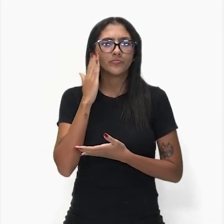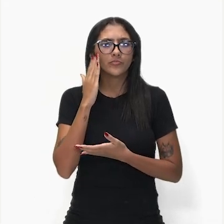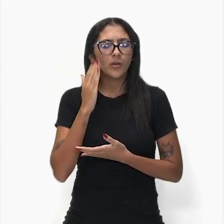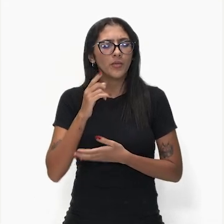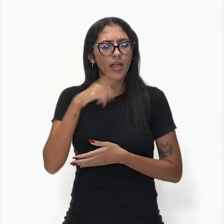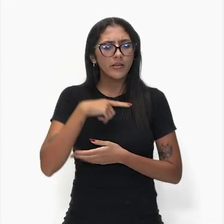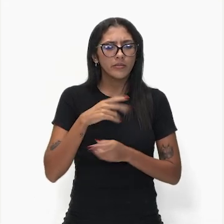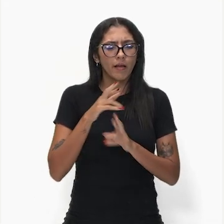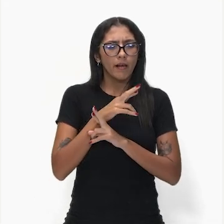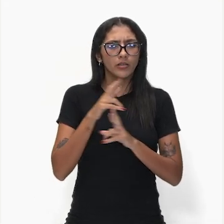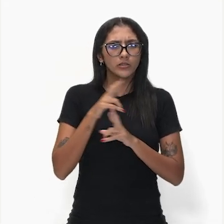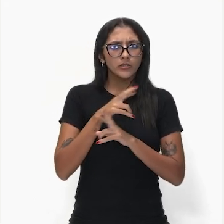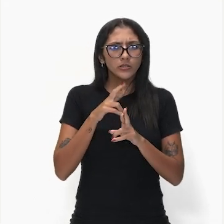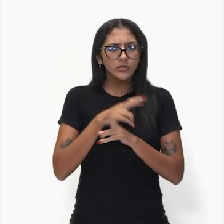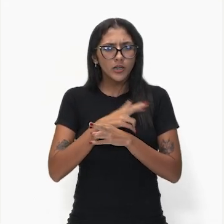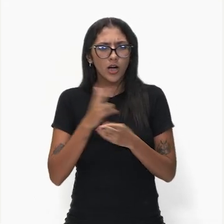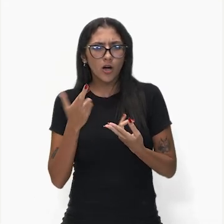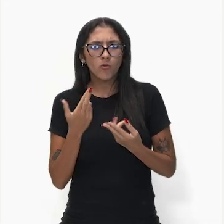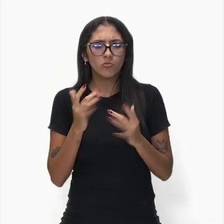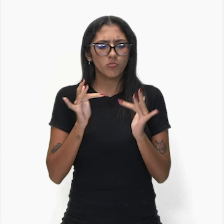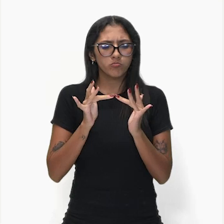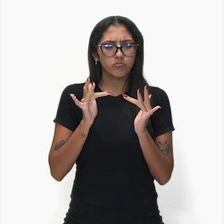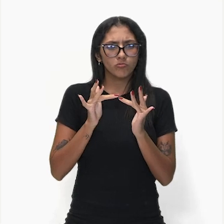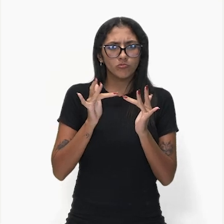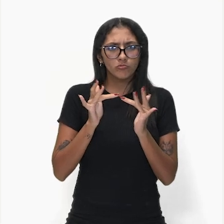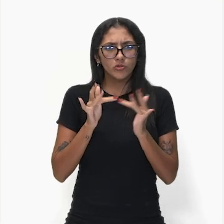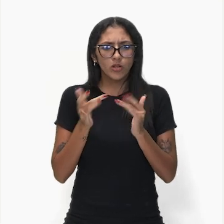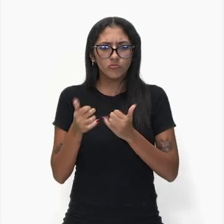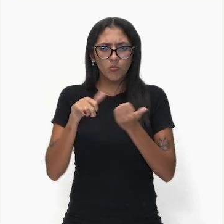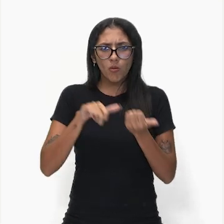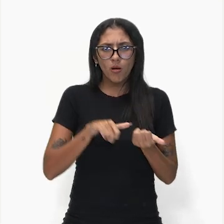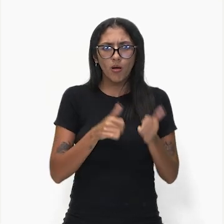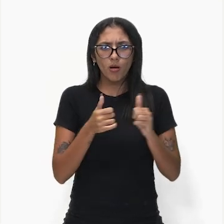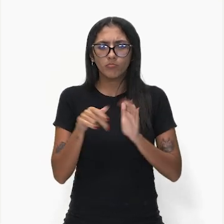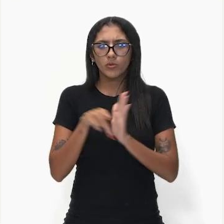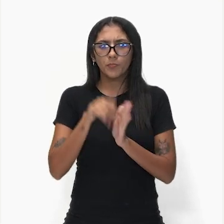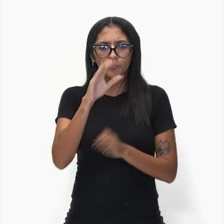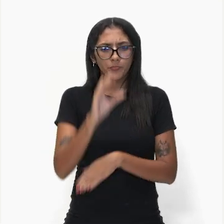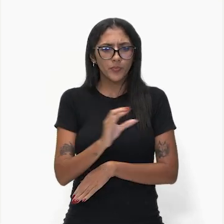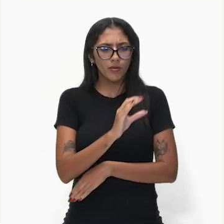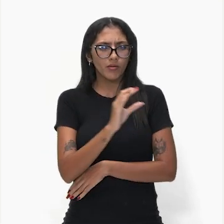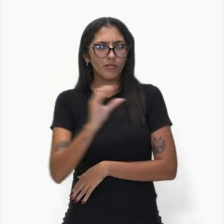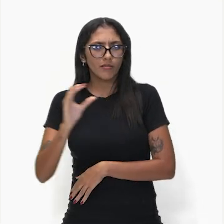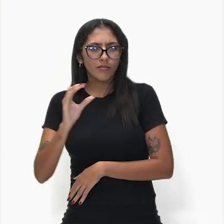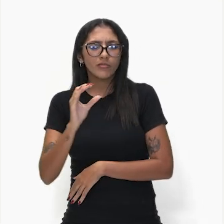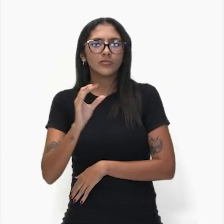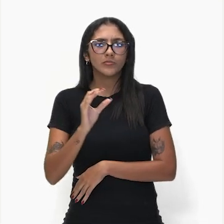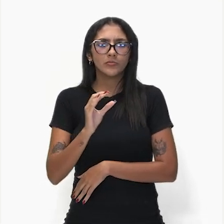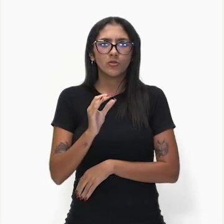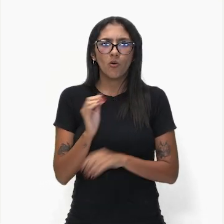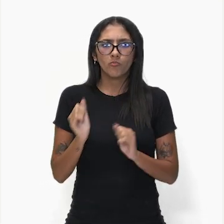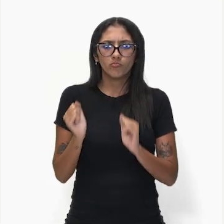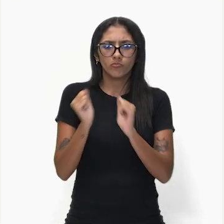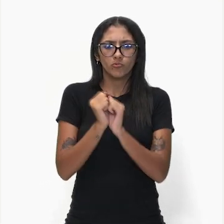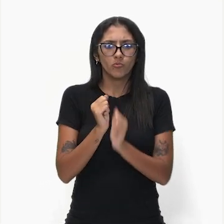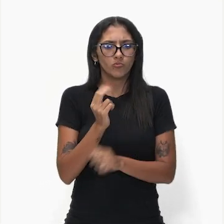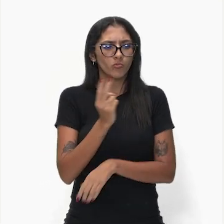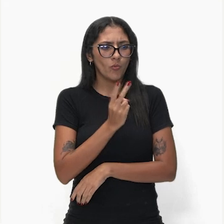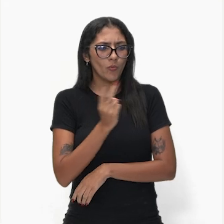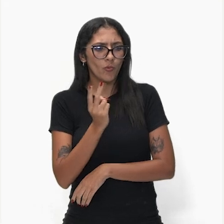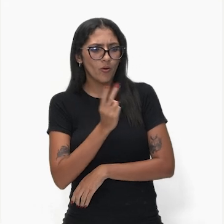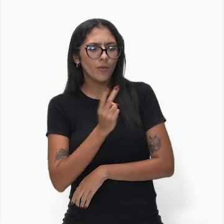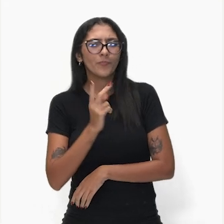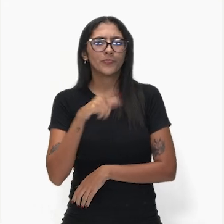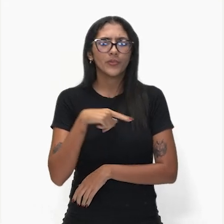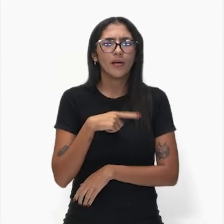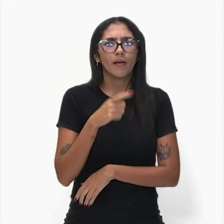esse compromisso com o batismo, né, o batismo da Igreja Católica, ali juntando Conceição e Vicente como padrinhos, é visto com